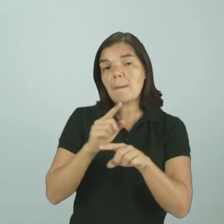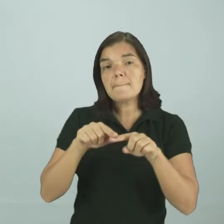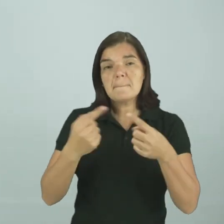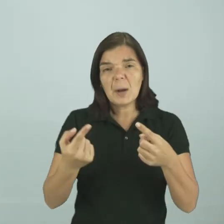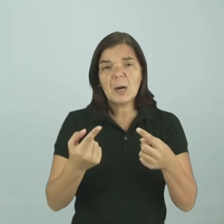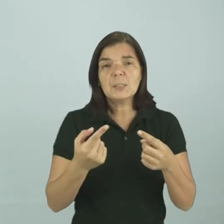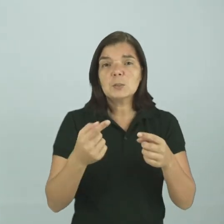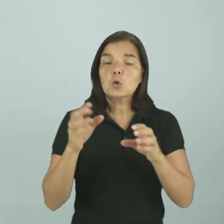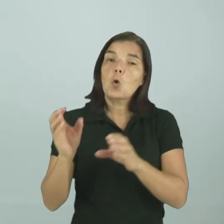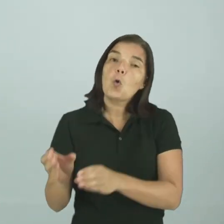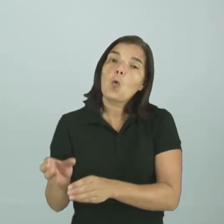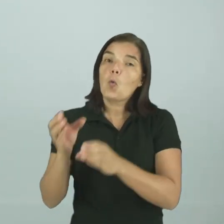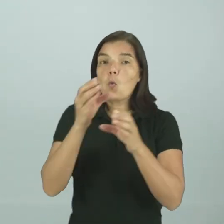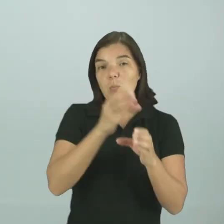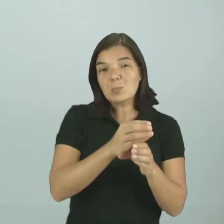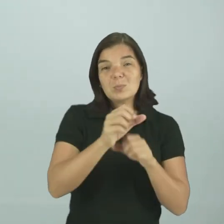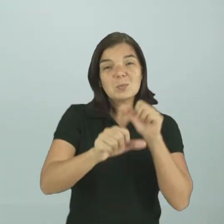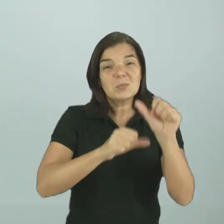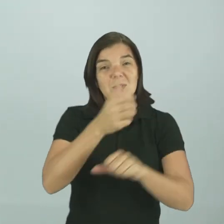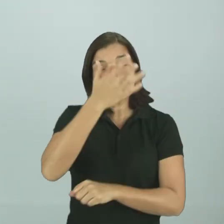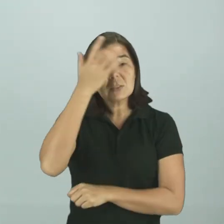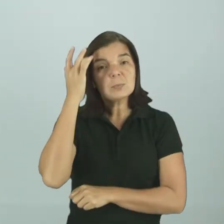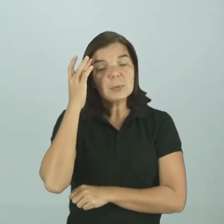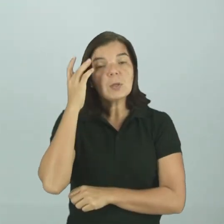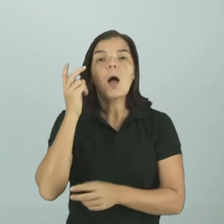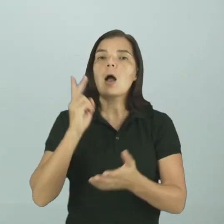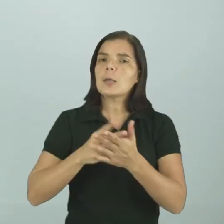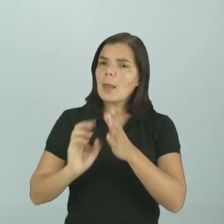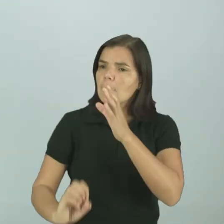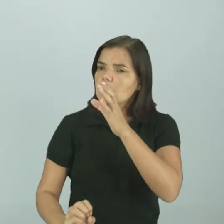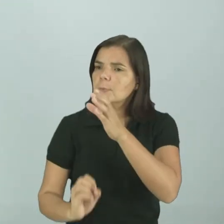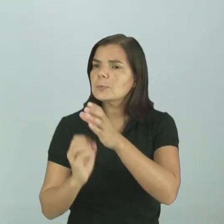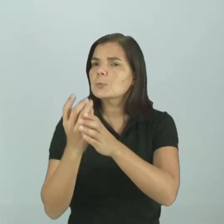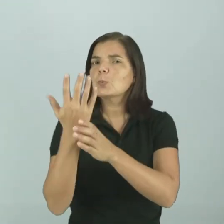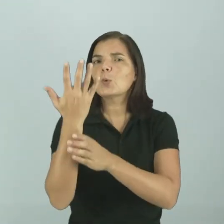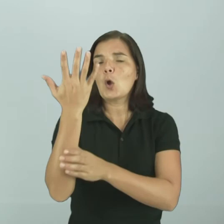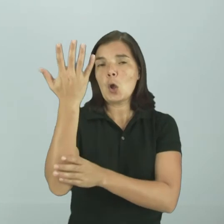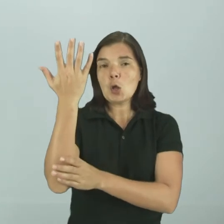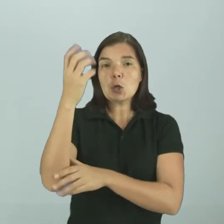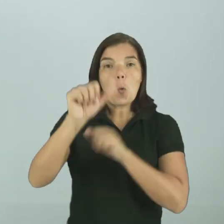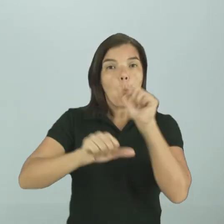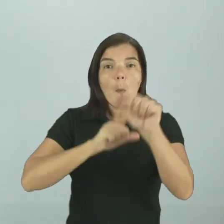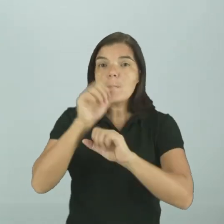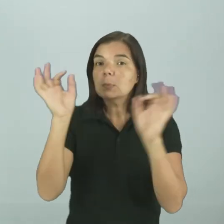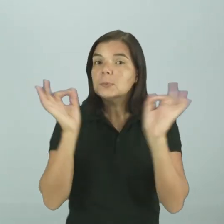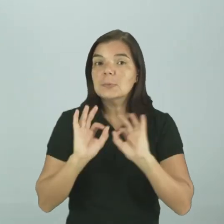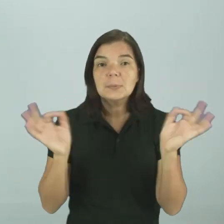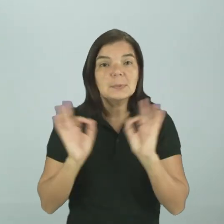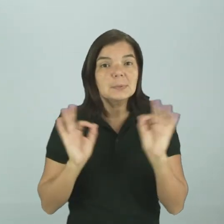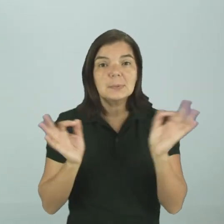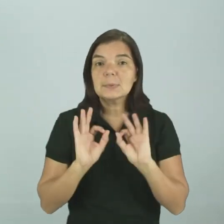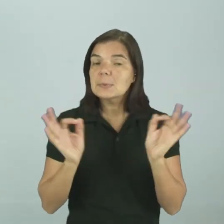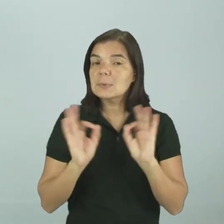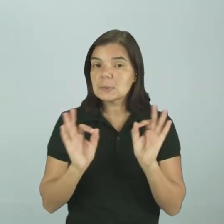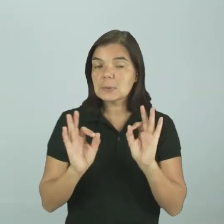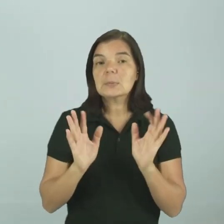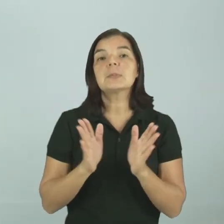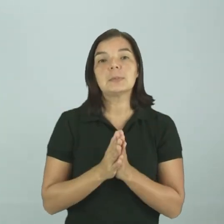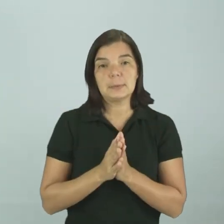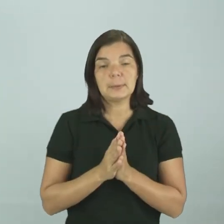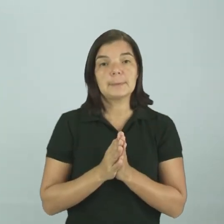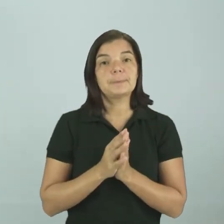encontra com mudanças, modificações humanas. Eu falo aquela mesmo nativa, que não teve interferência nenhuma, que não foi ainda